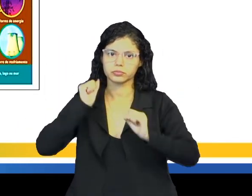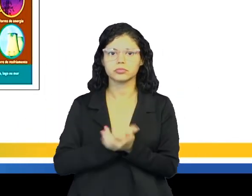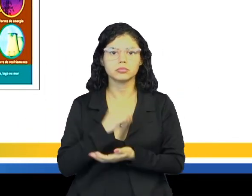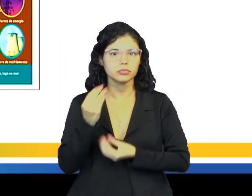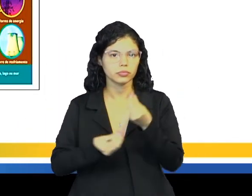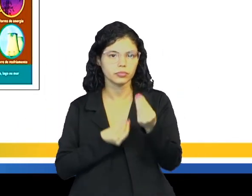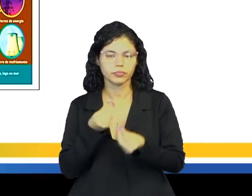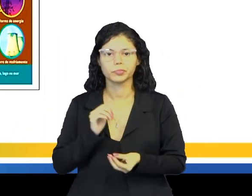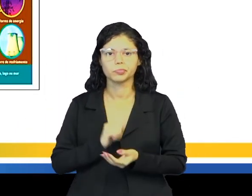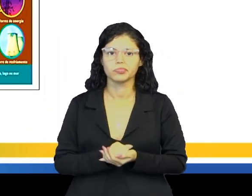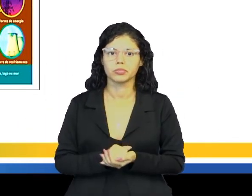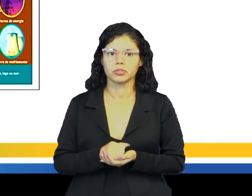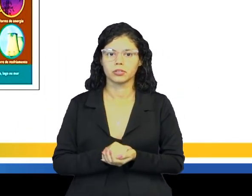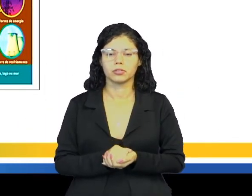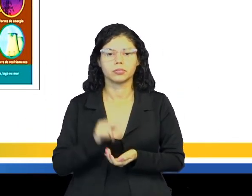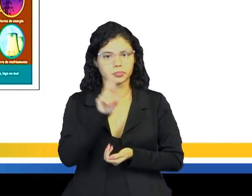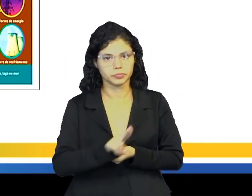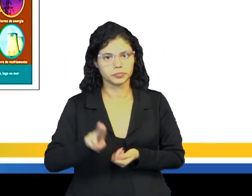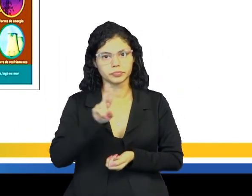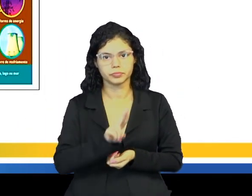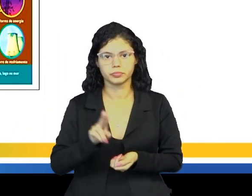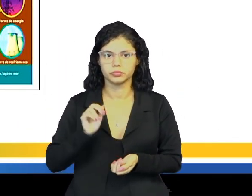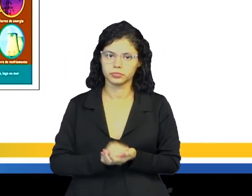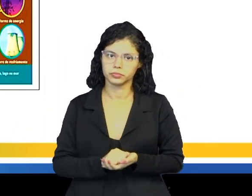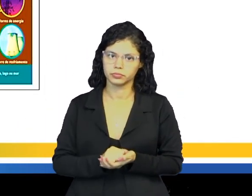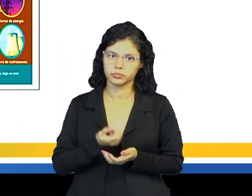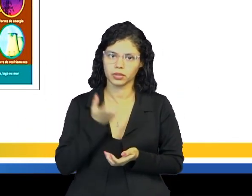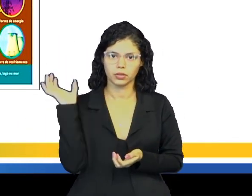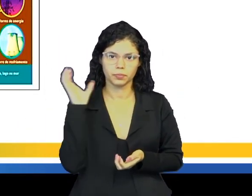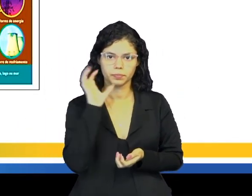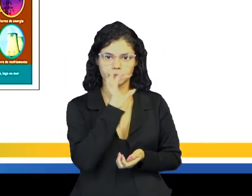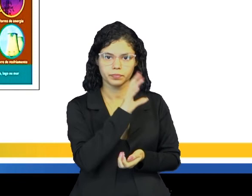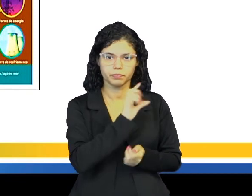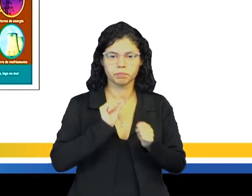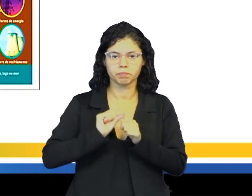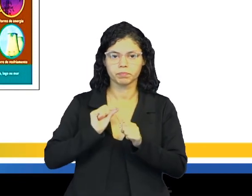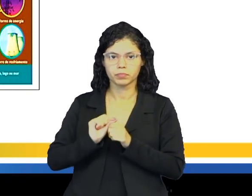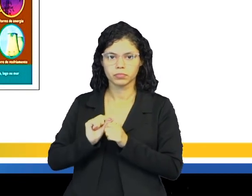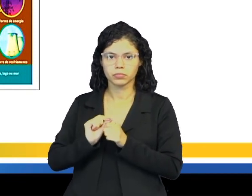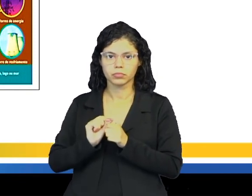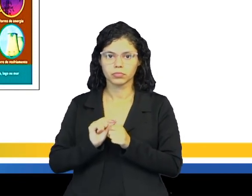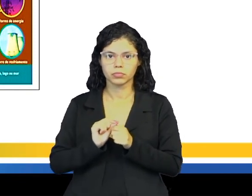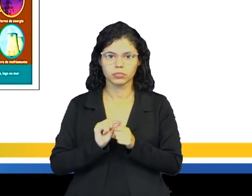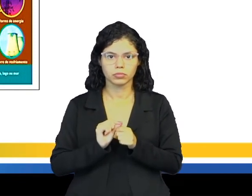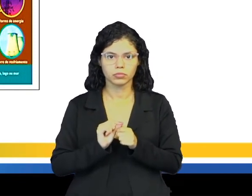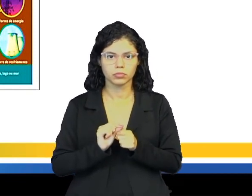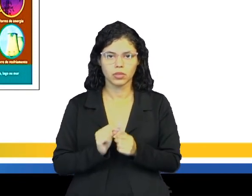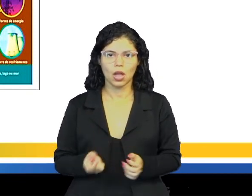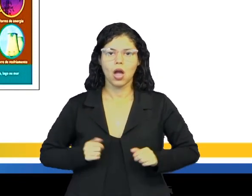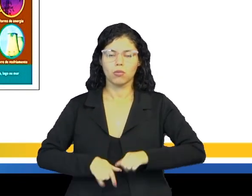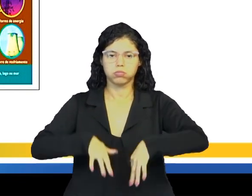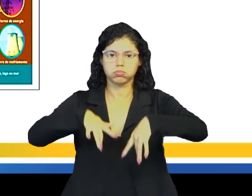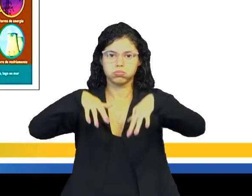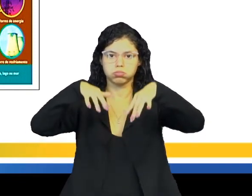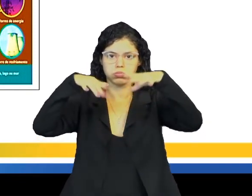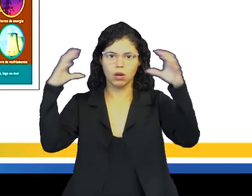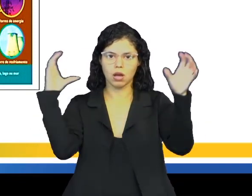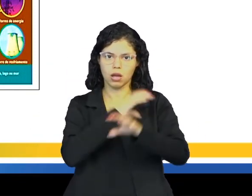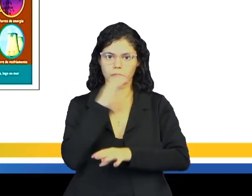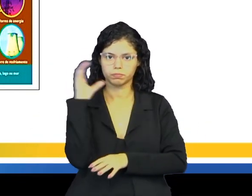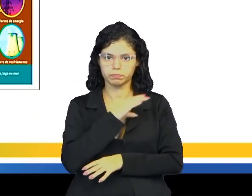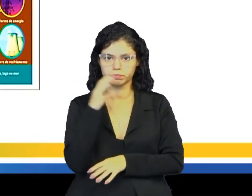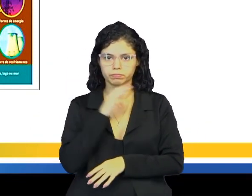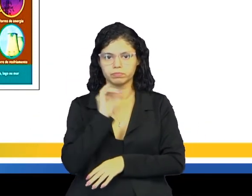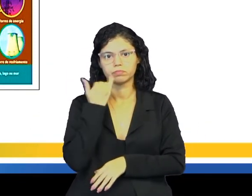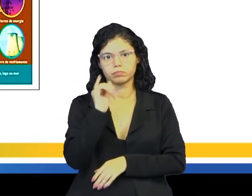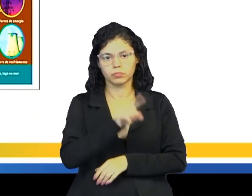como a termoelétrica, a usina nuclear ela utiliza uma fonte de calor para fazer com que o vapor de água ele aumente e